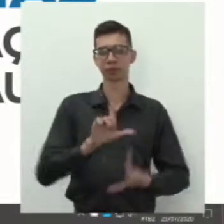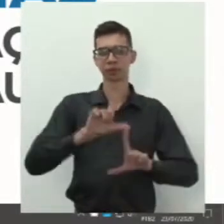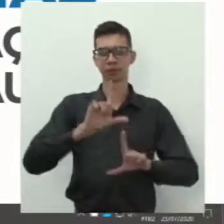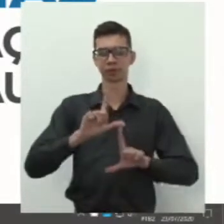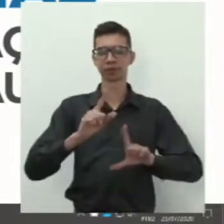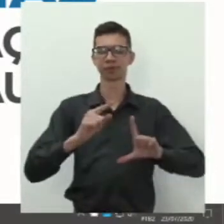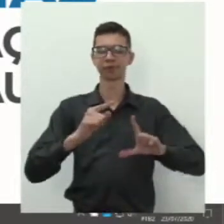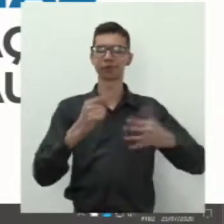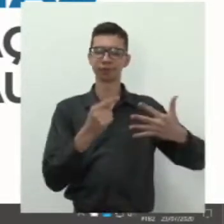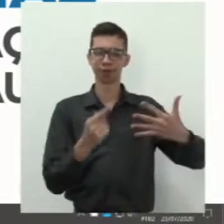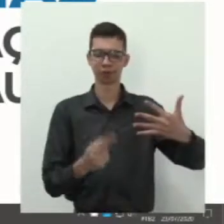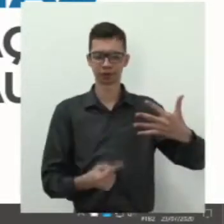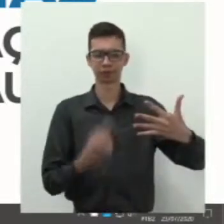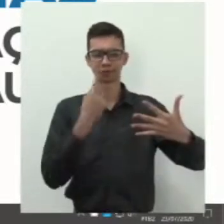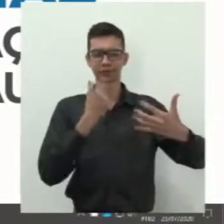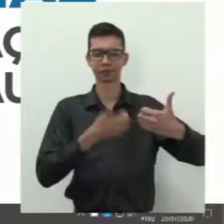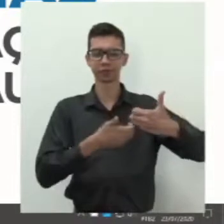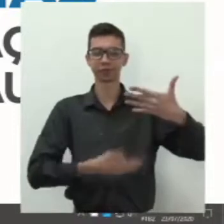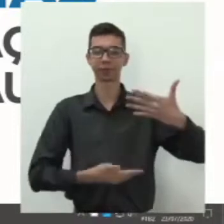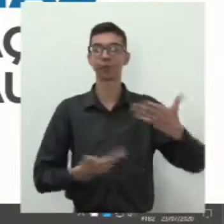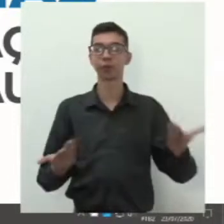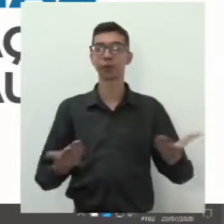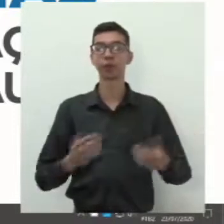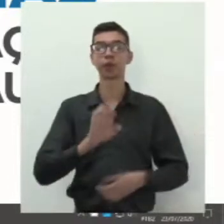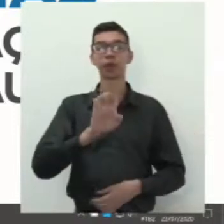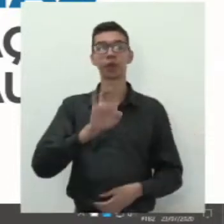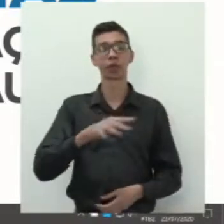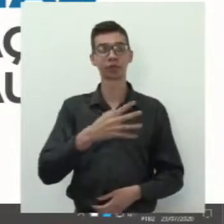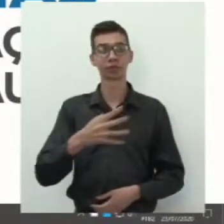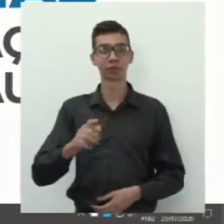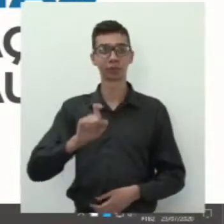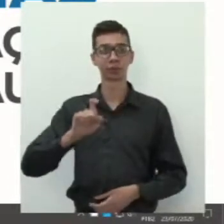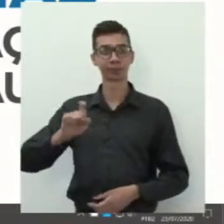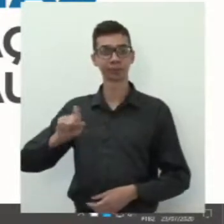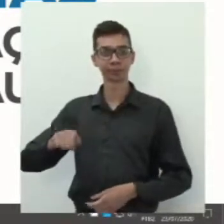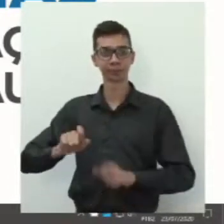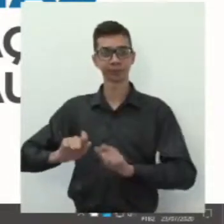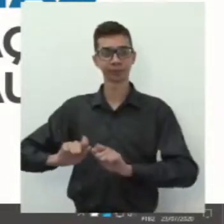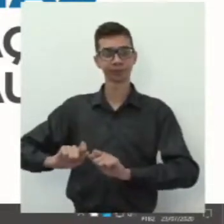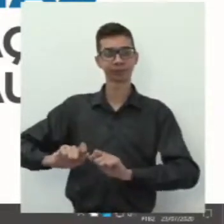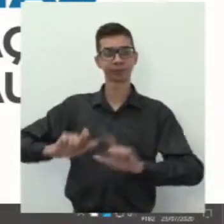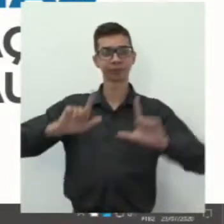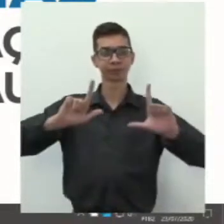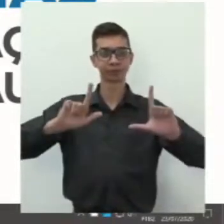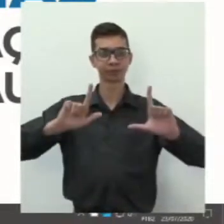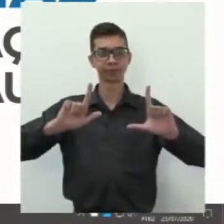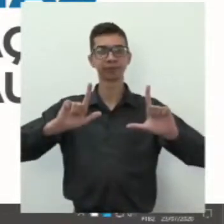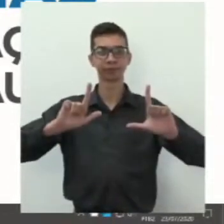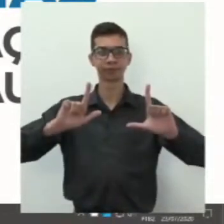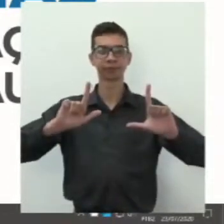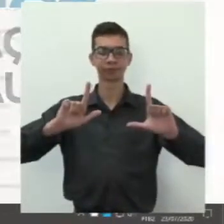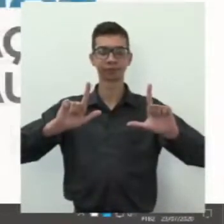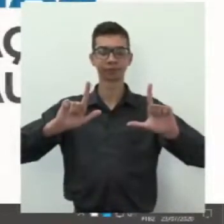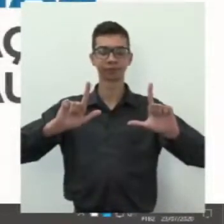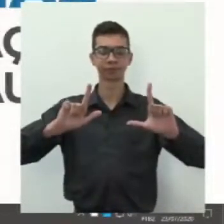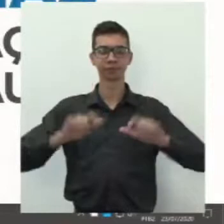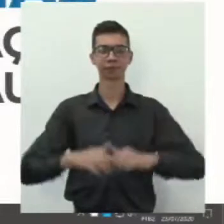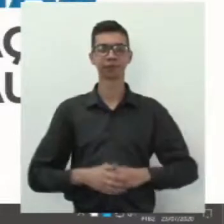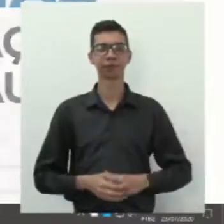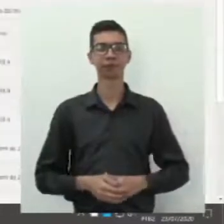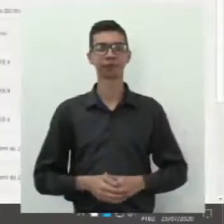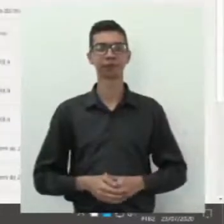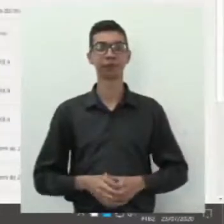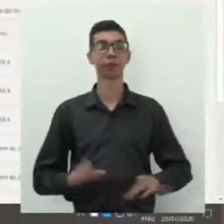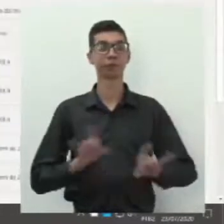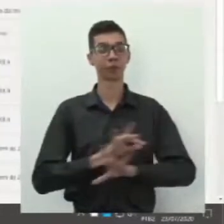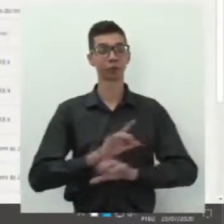todos, né? Nosso Excel está aqui, ó. Clicou no Excel, ele vai abrir aqui, no caso já está aberto aqui